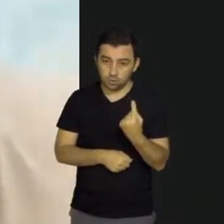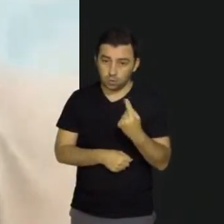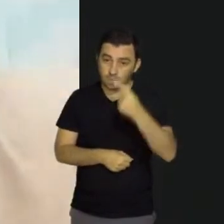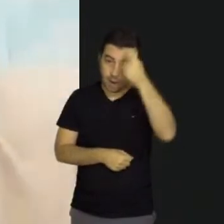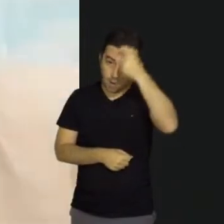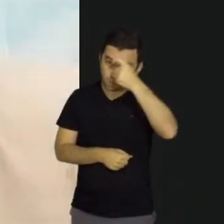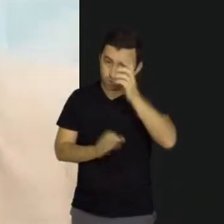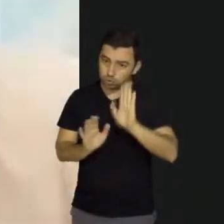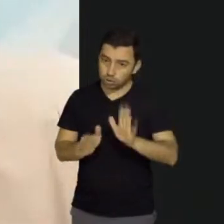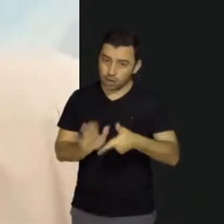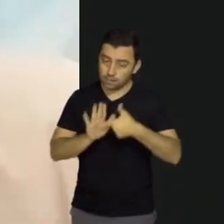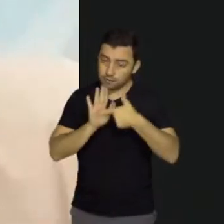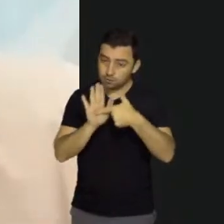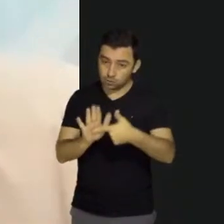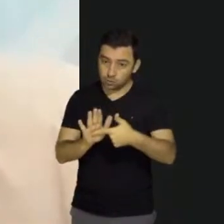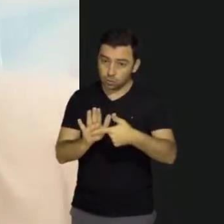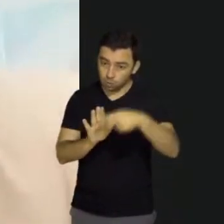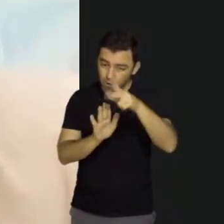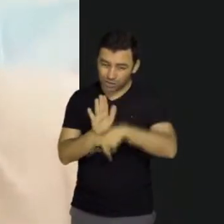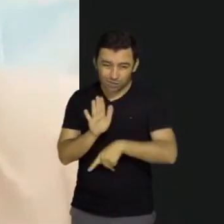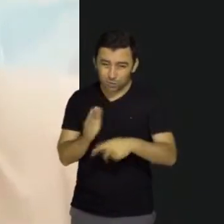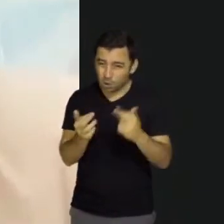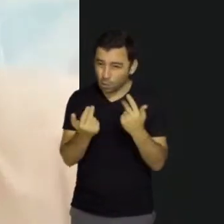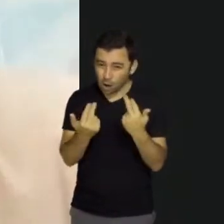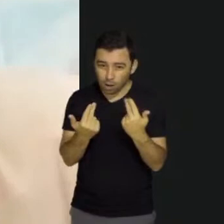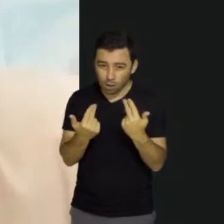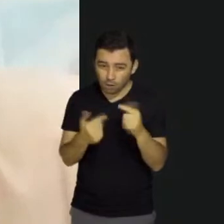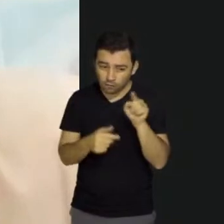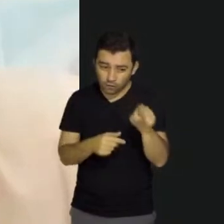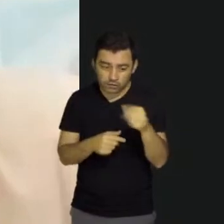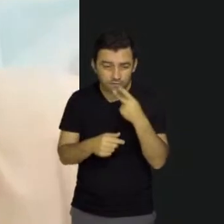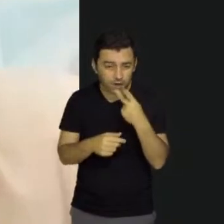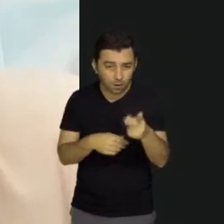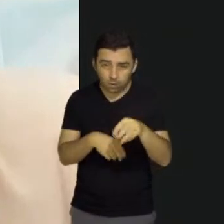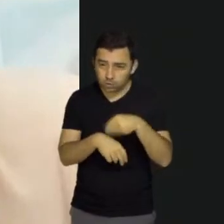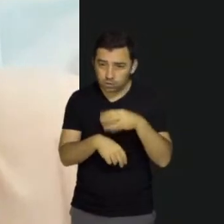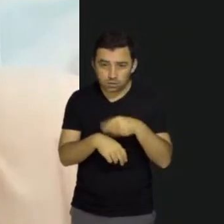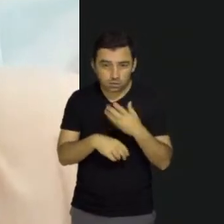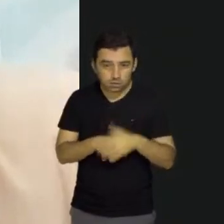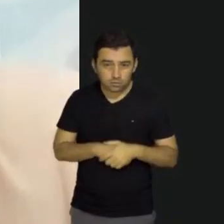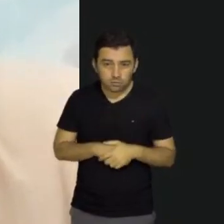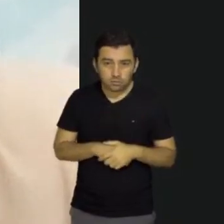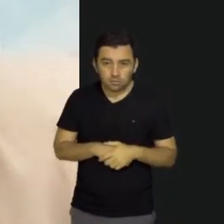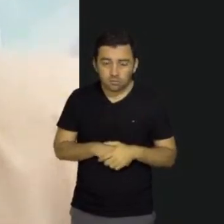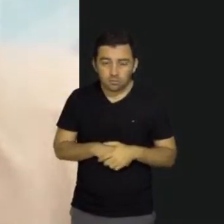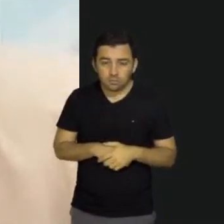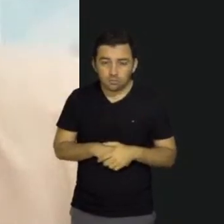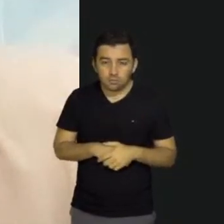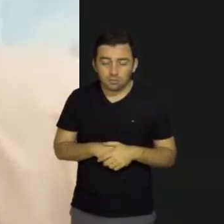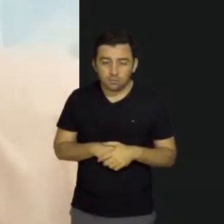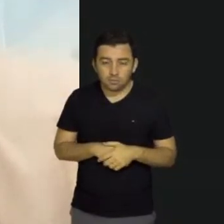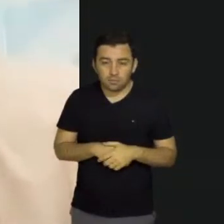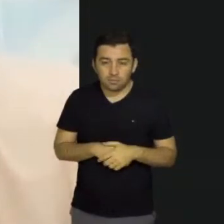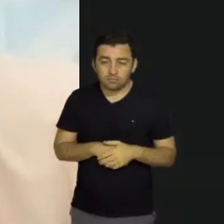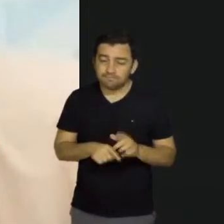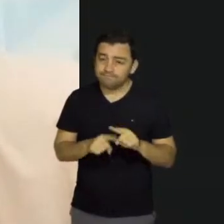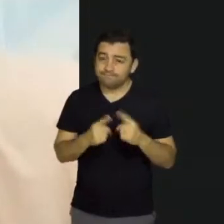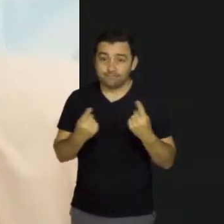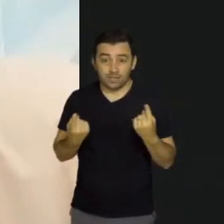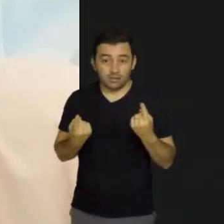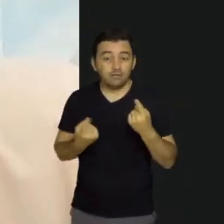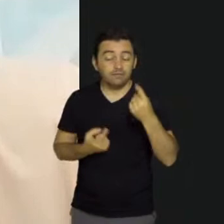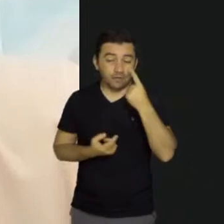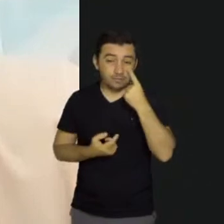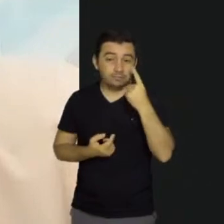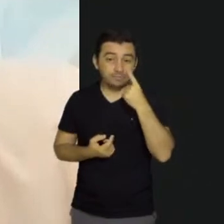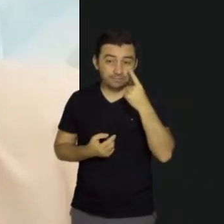já apresentou um projeto exatamente como esse que você veio aqui sugestionar, que dá a sua sugestão. Né? Então a gente consegue ver ali que